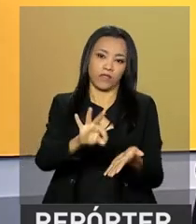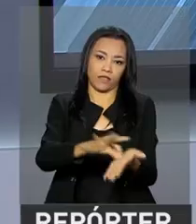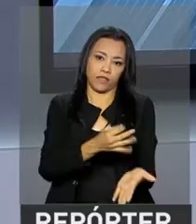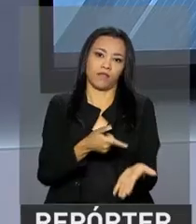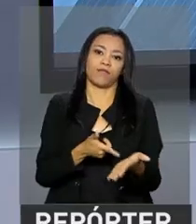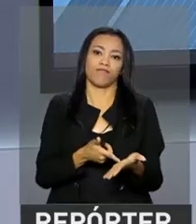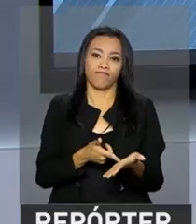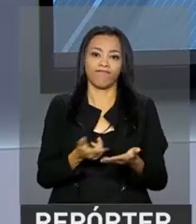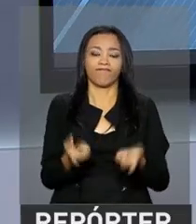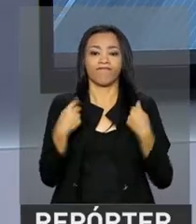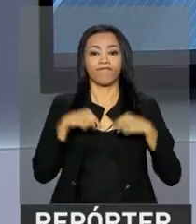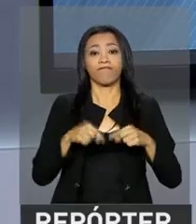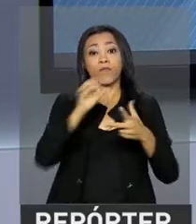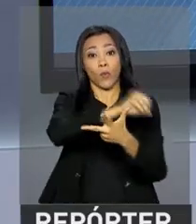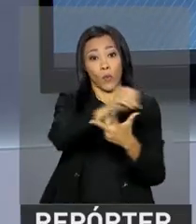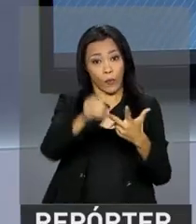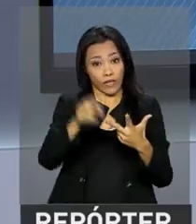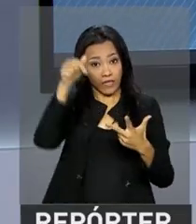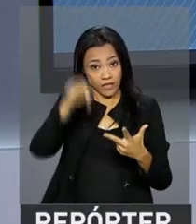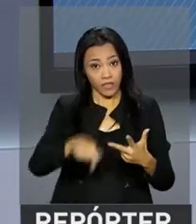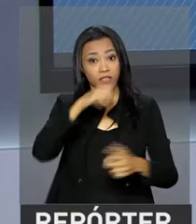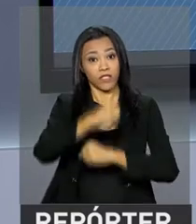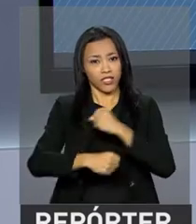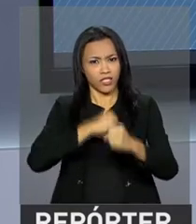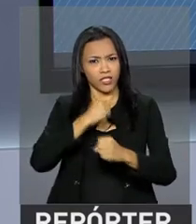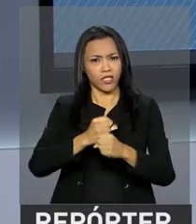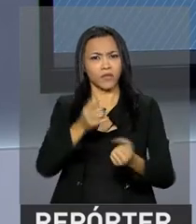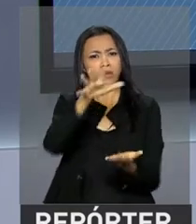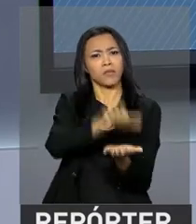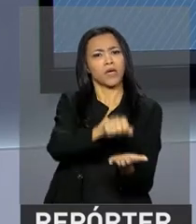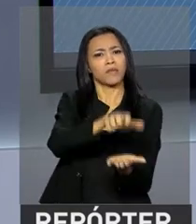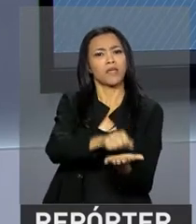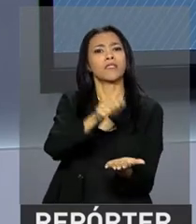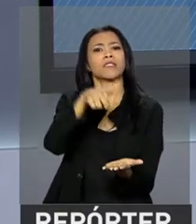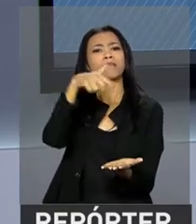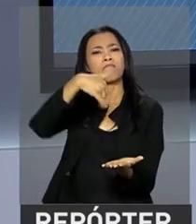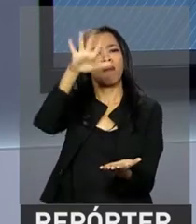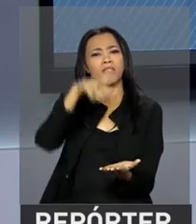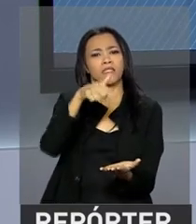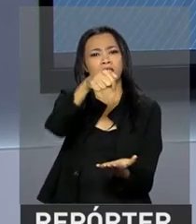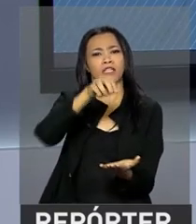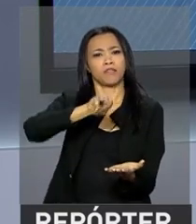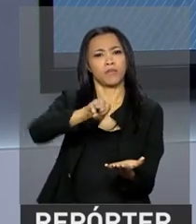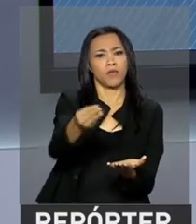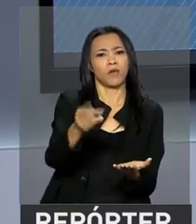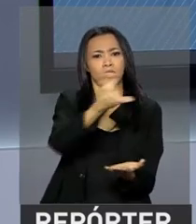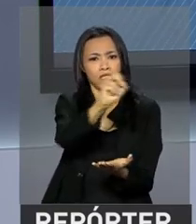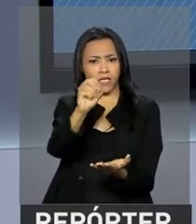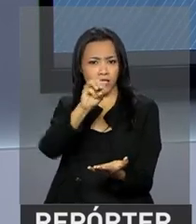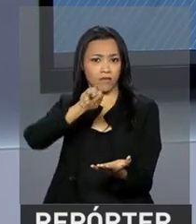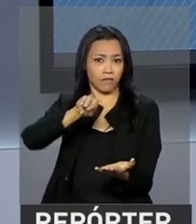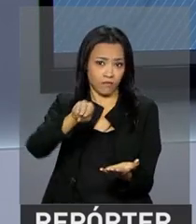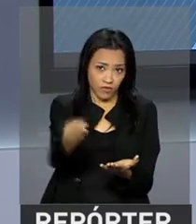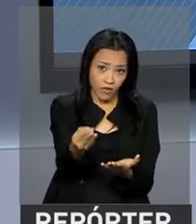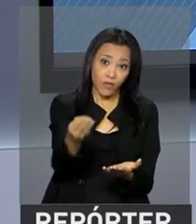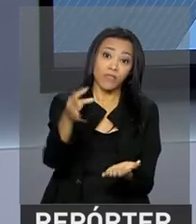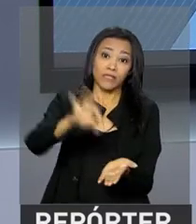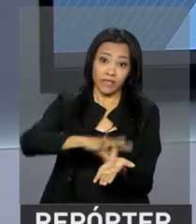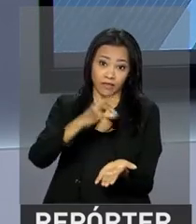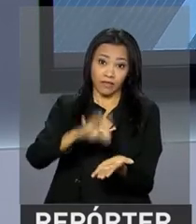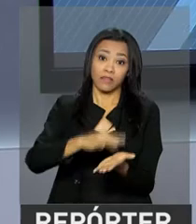e o enem deste ano registrou mais de sete milhões e meio de inscritos as provas serão aplicadas